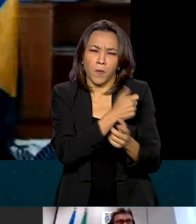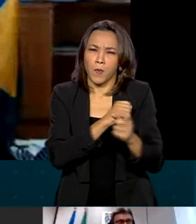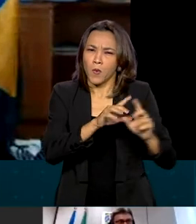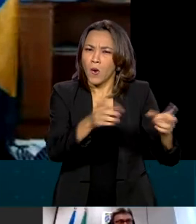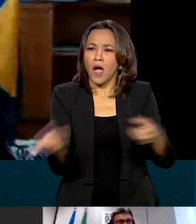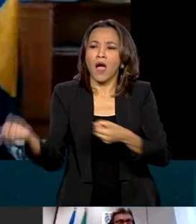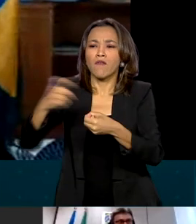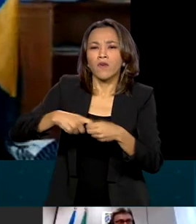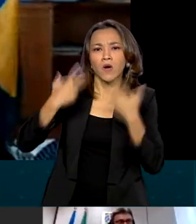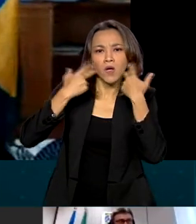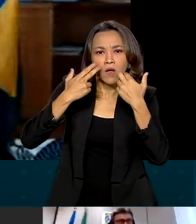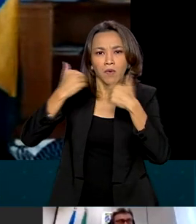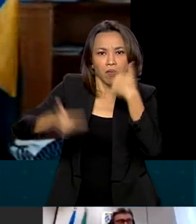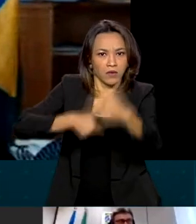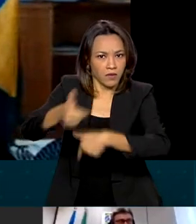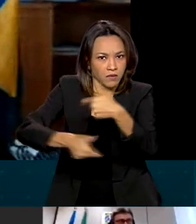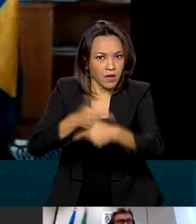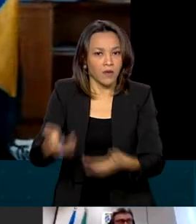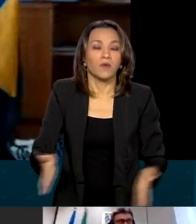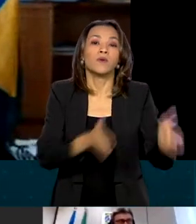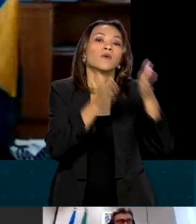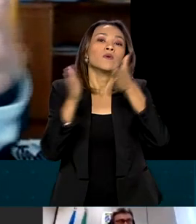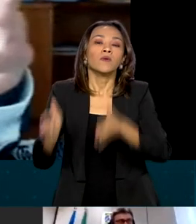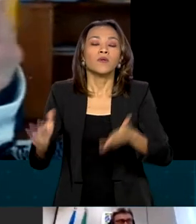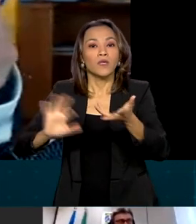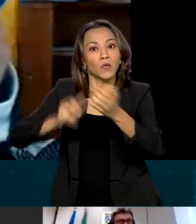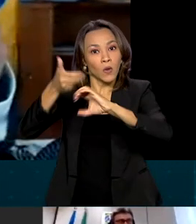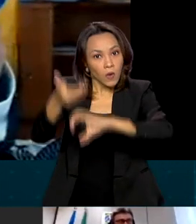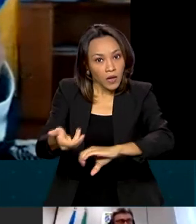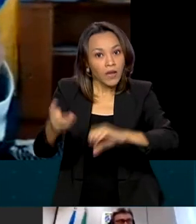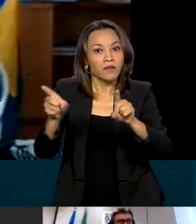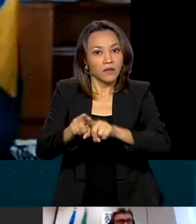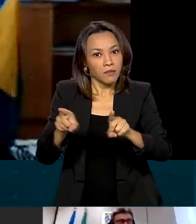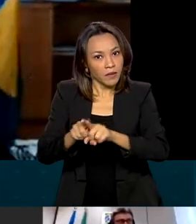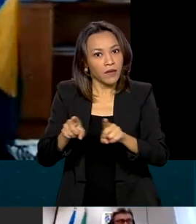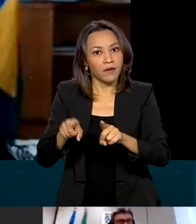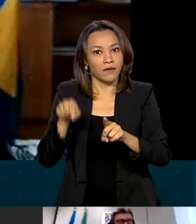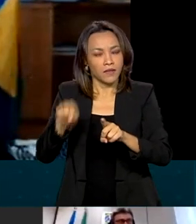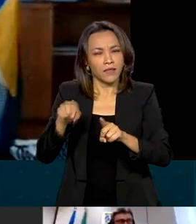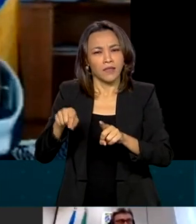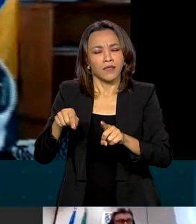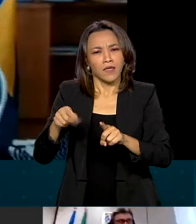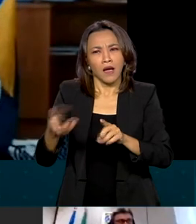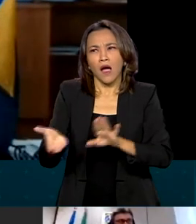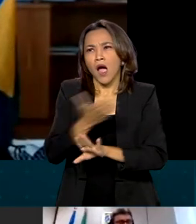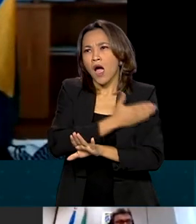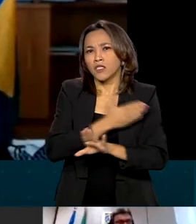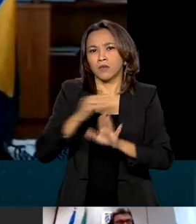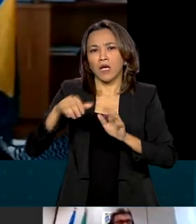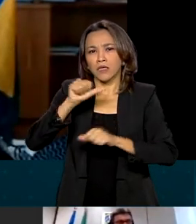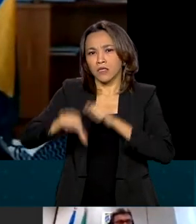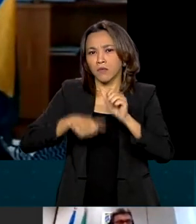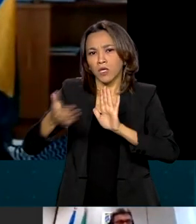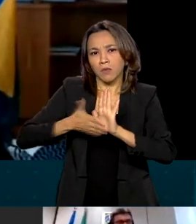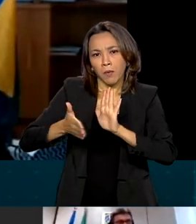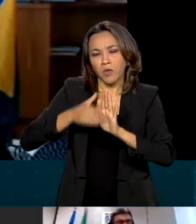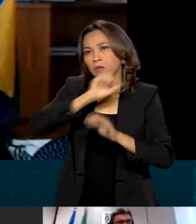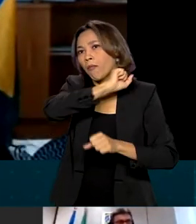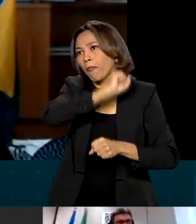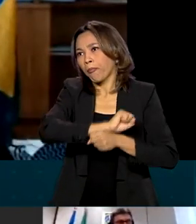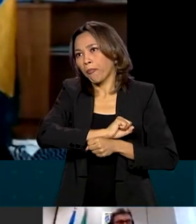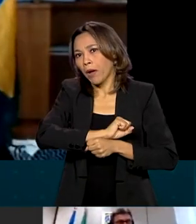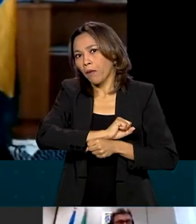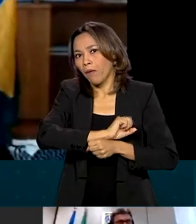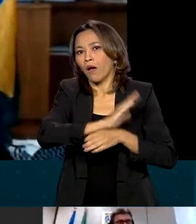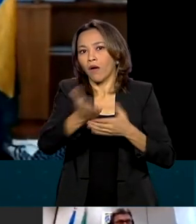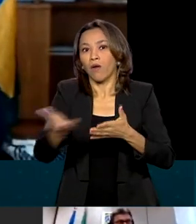E agora, o Congresso, limpando a pauta, as reformas estavam paradas. O desafio de transformar